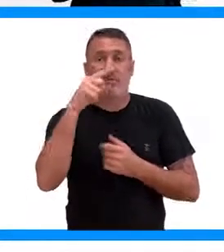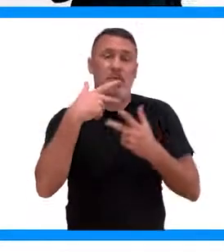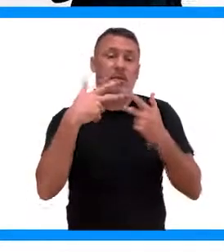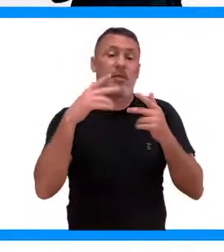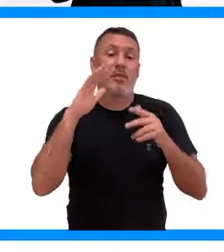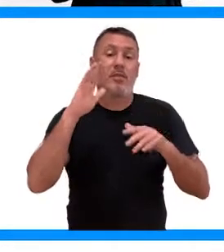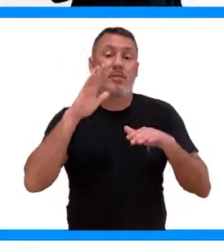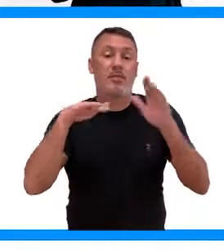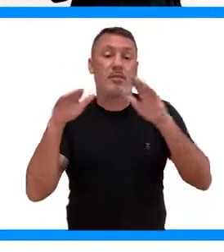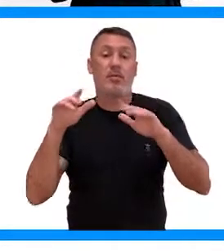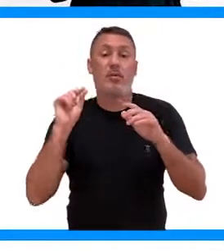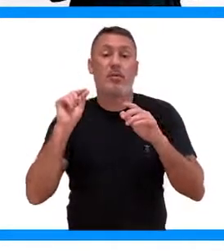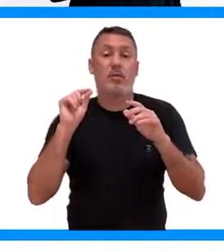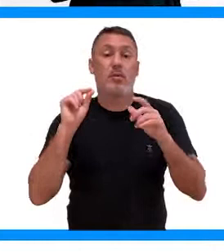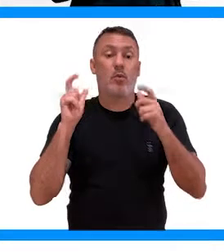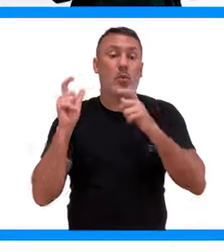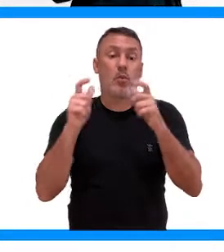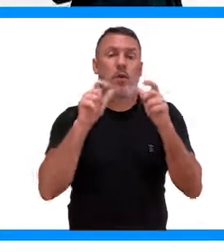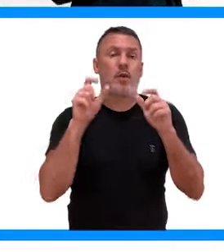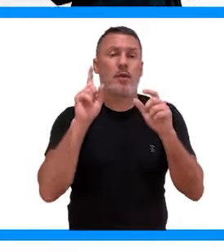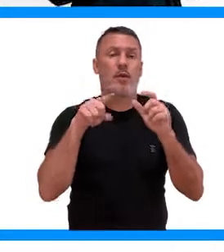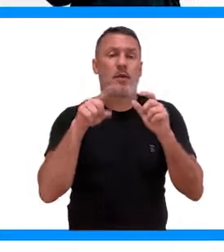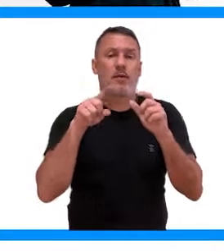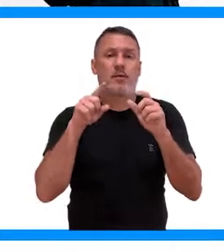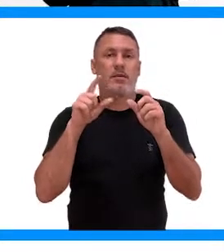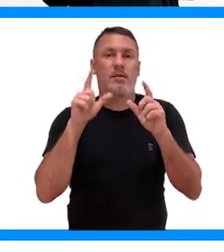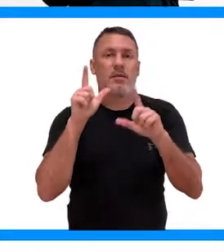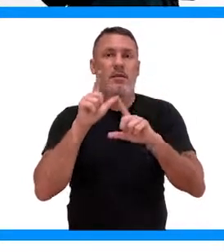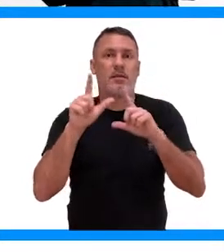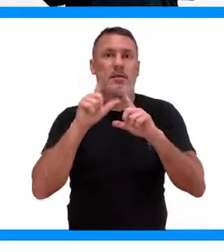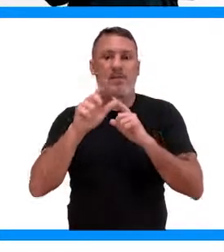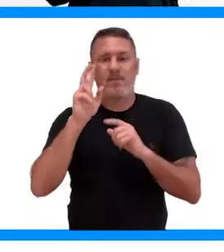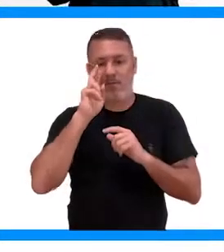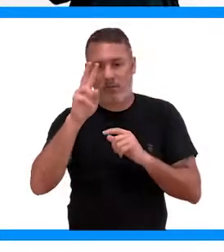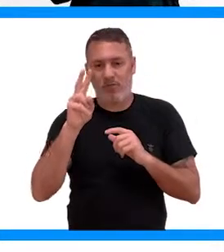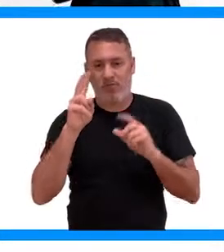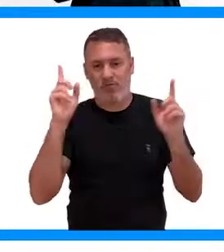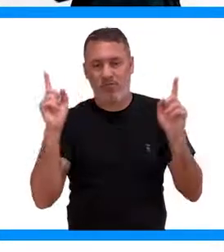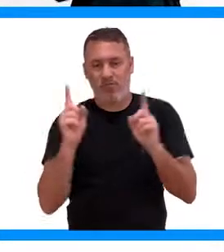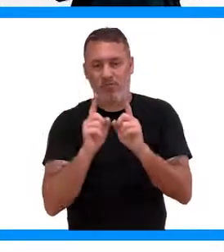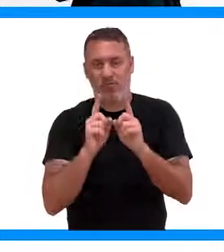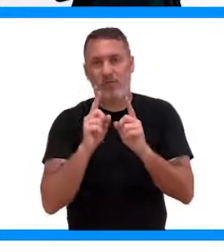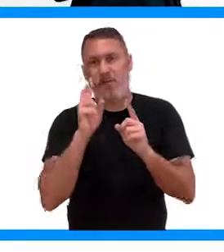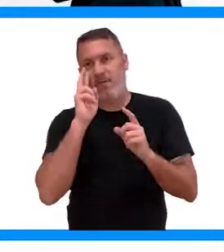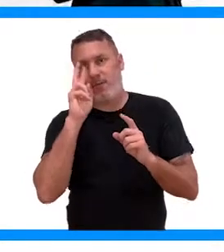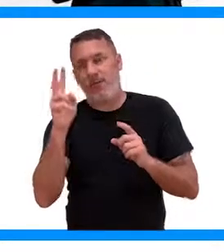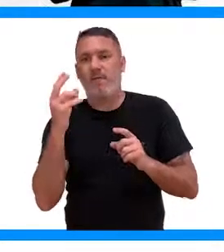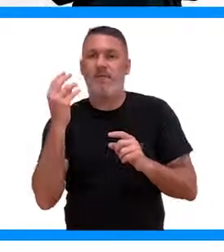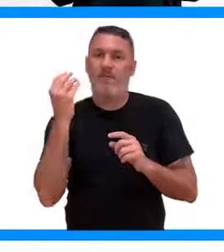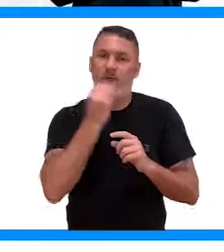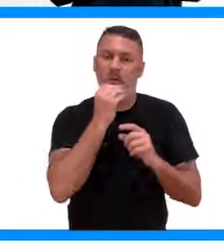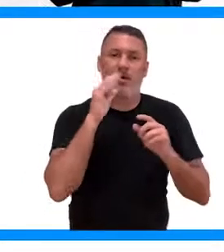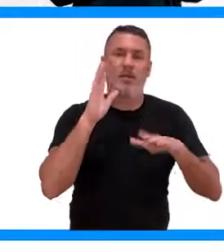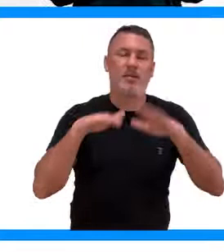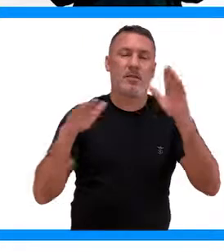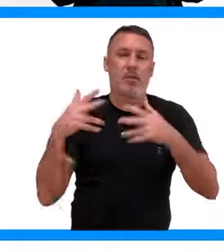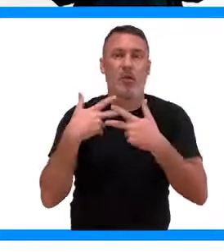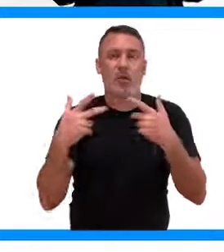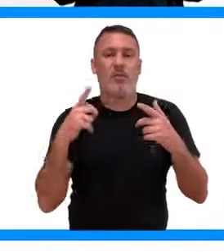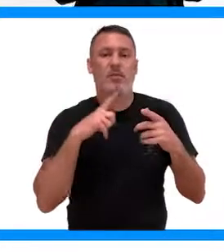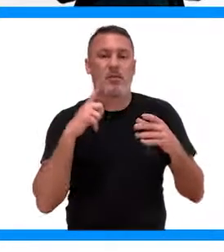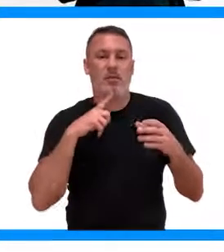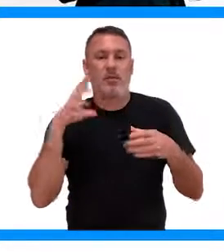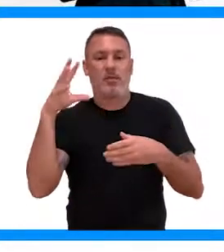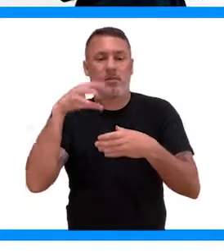se encontra a sílaba tônica, ou seja, com o sonido mais fuerte. Então, em espanhol, as palavras se acentuam dependendo